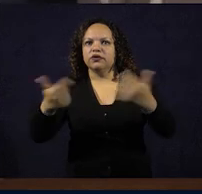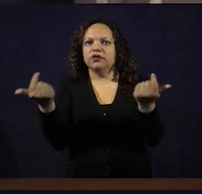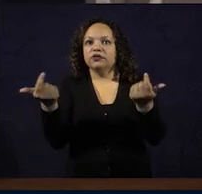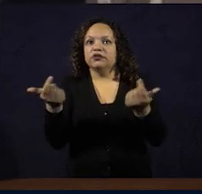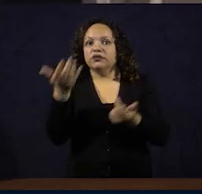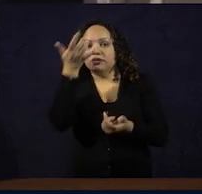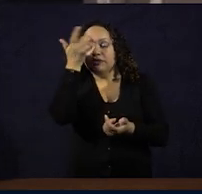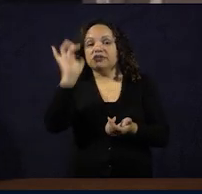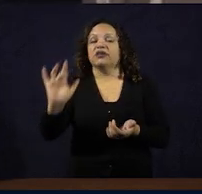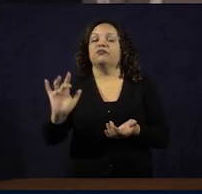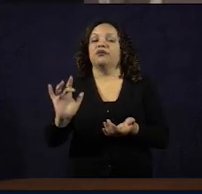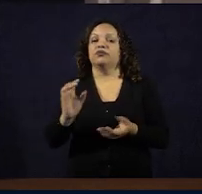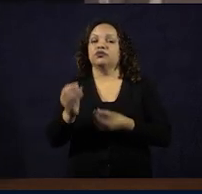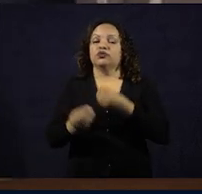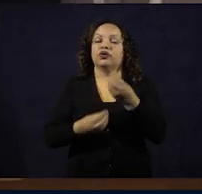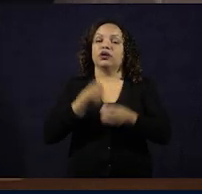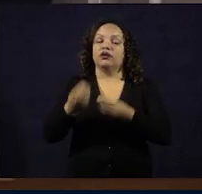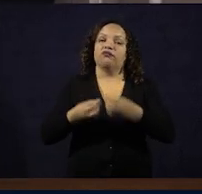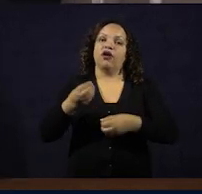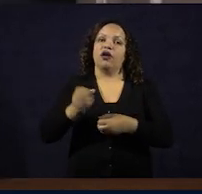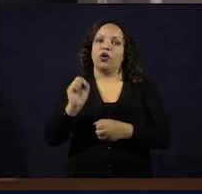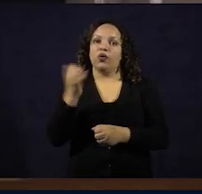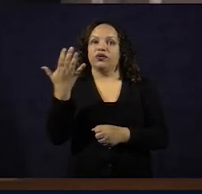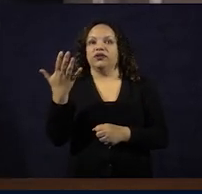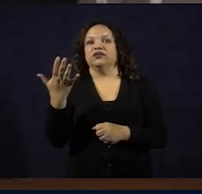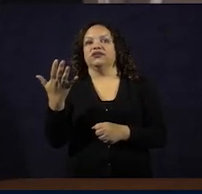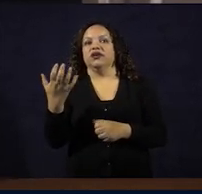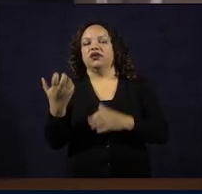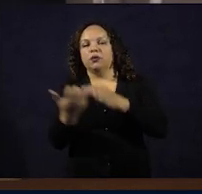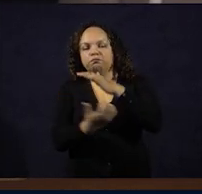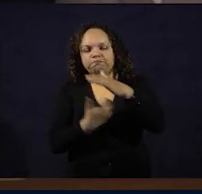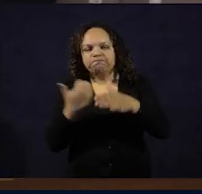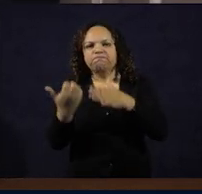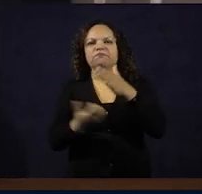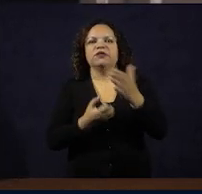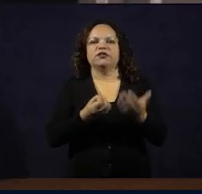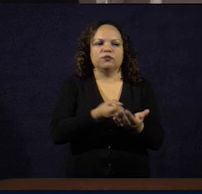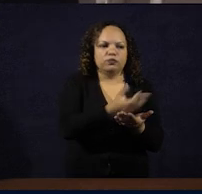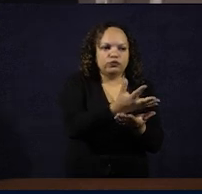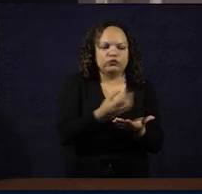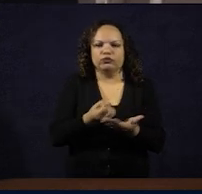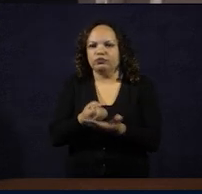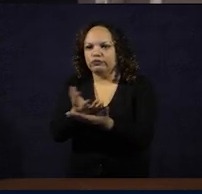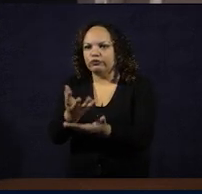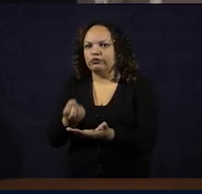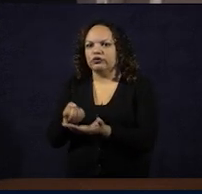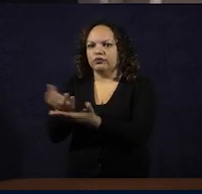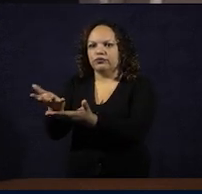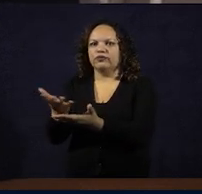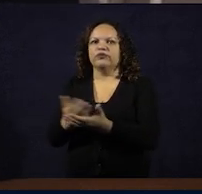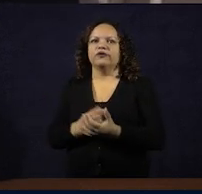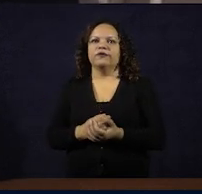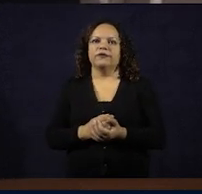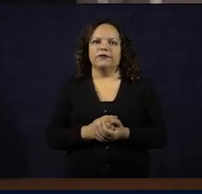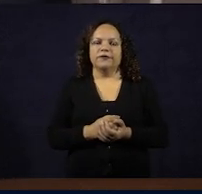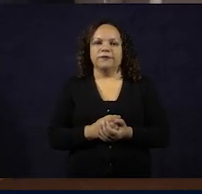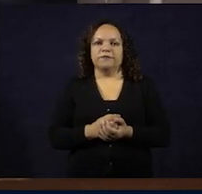a operação não saiu e a companhia continua entregando continuando na frente dos investidores